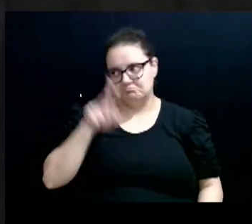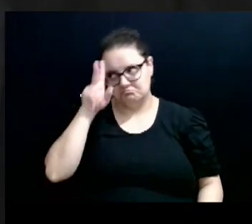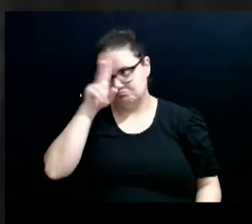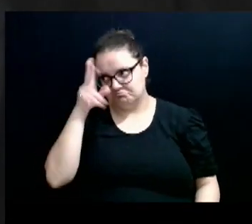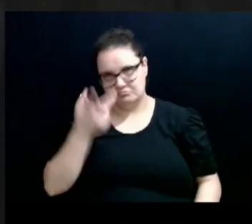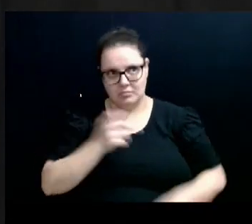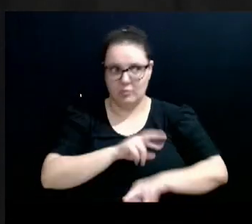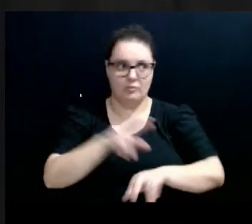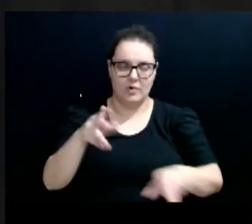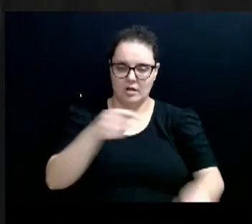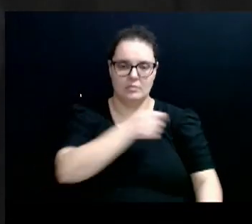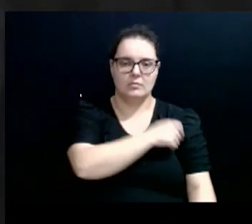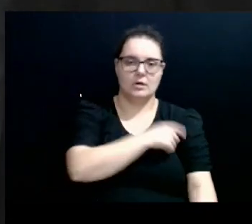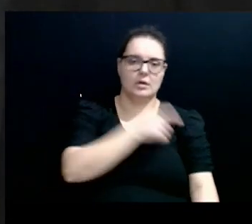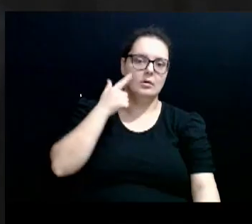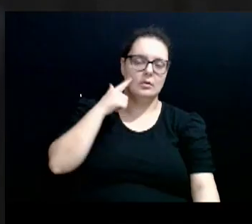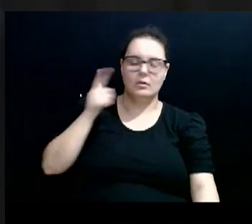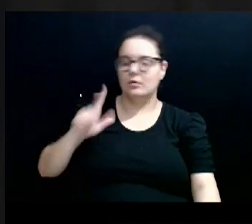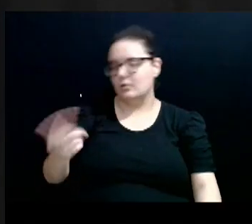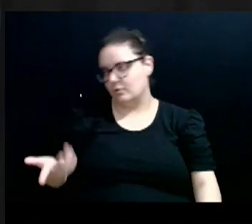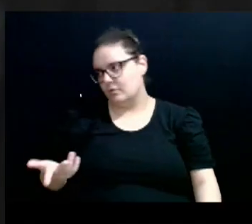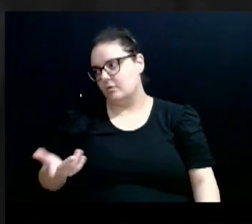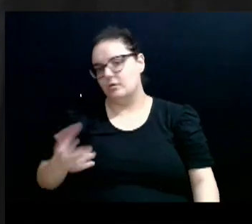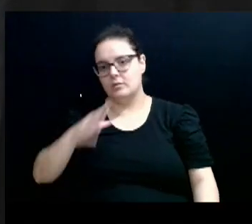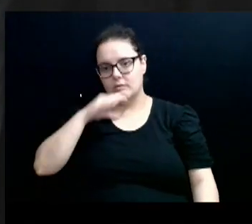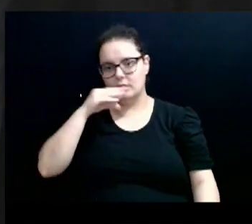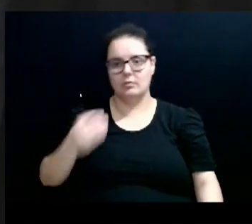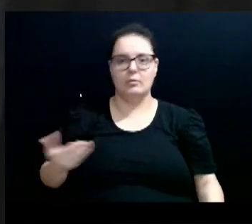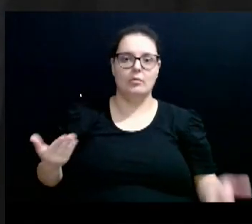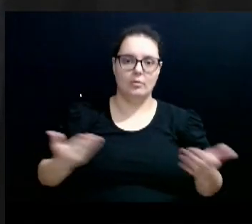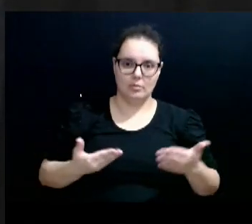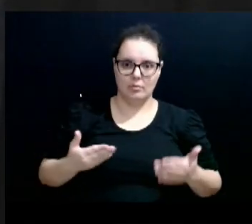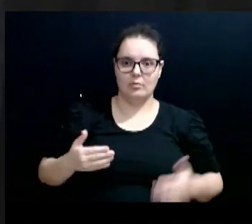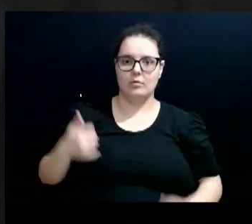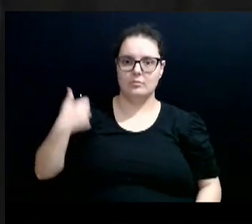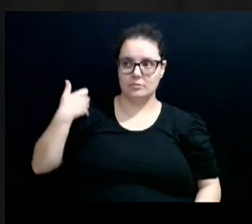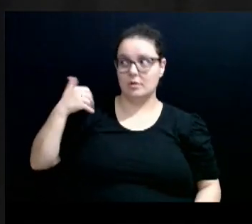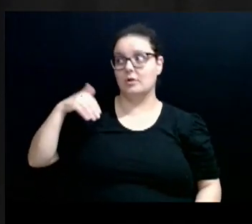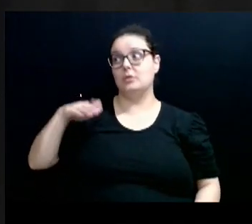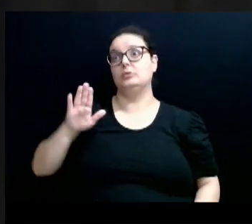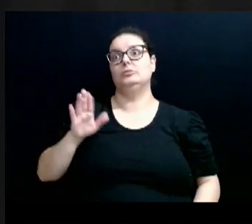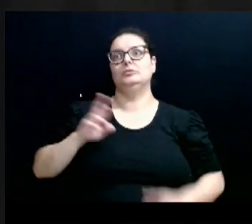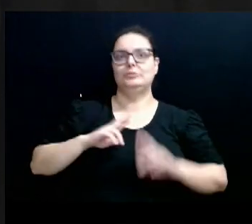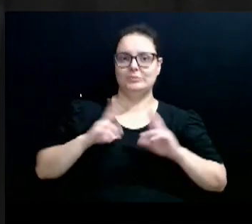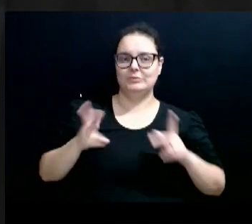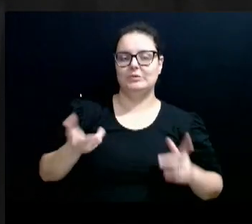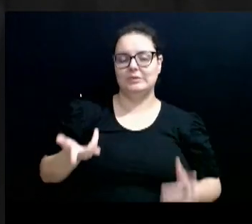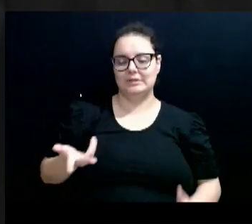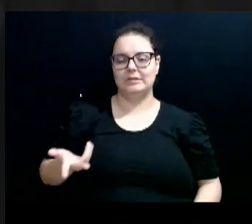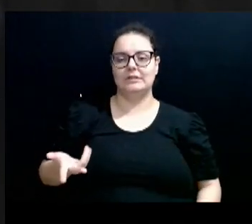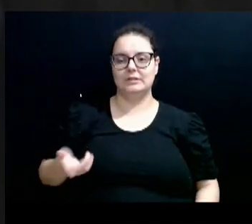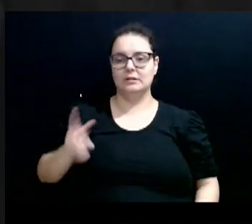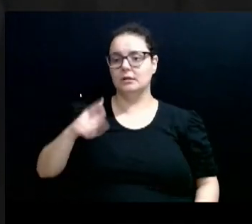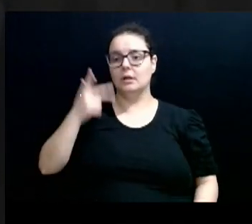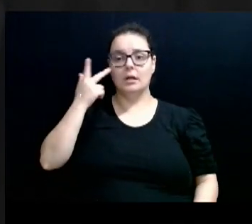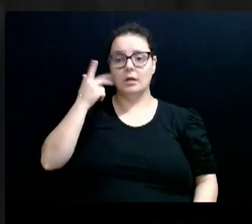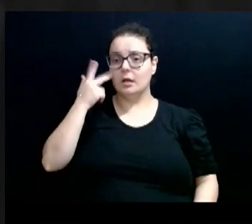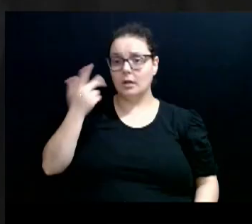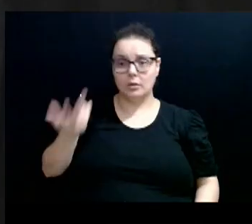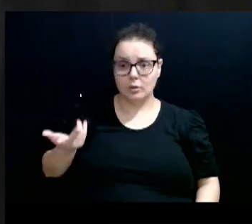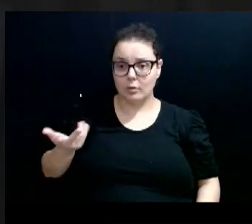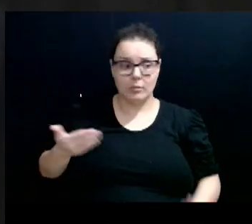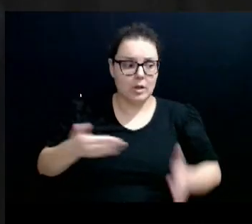lógico, eu dei aula para adolescente, hoje são pessoas formadas, né? E isso é muito comum, ainda hoje isso